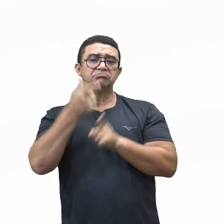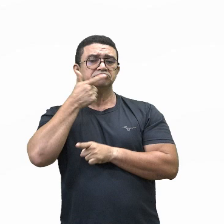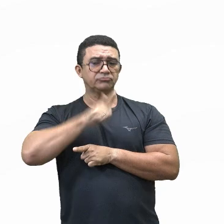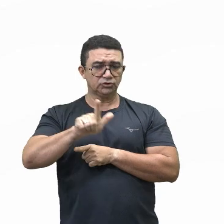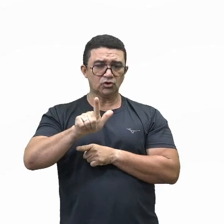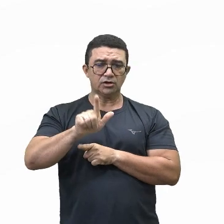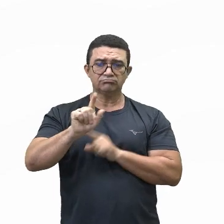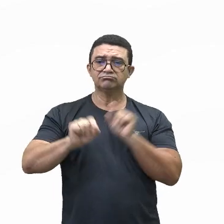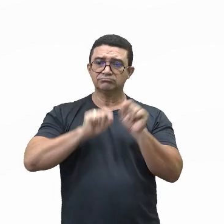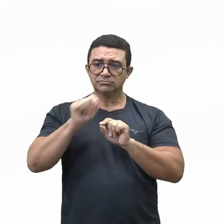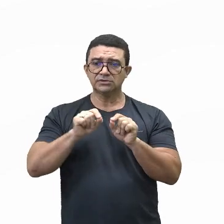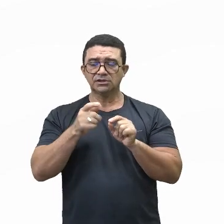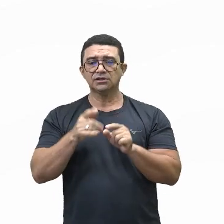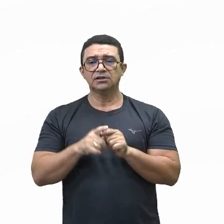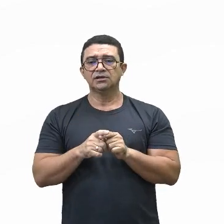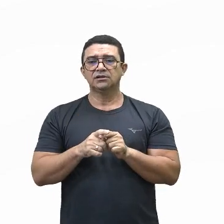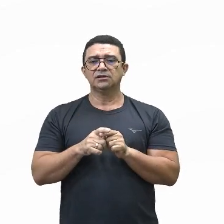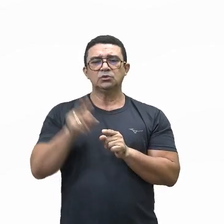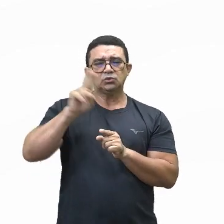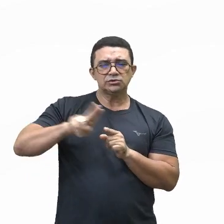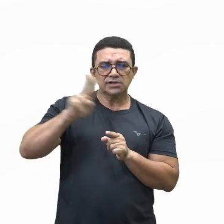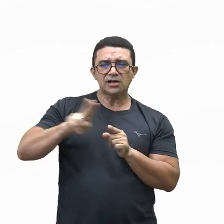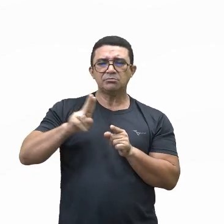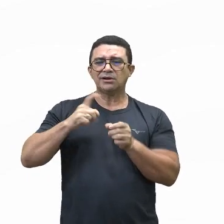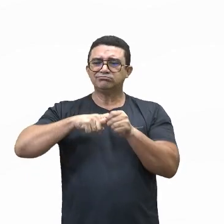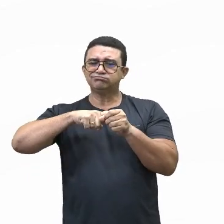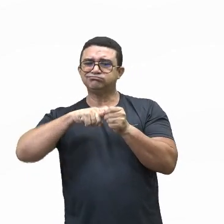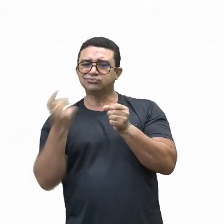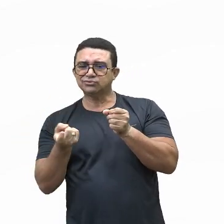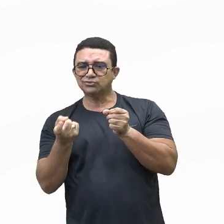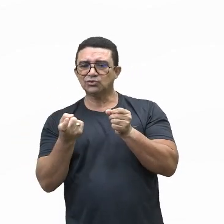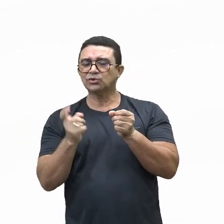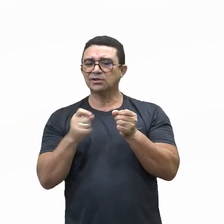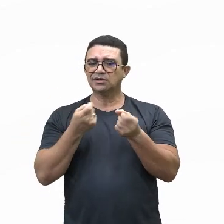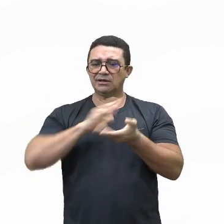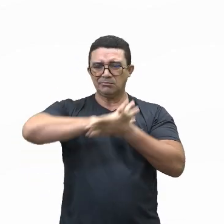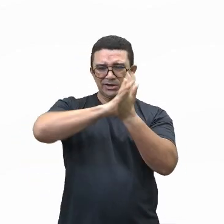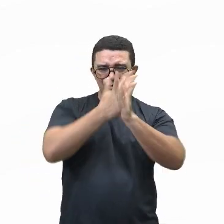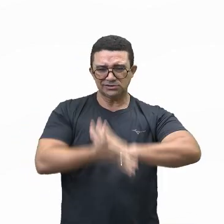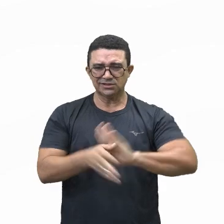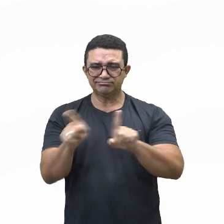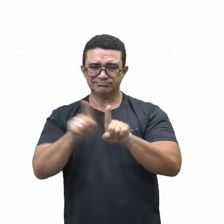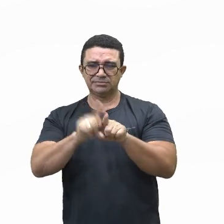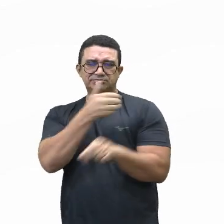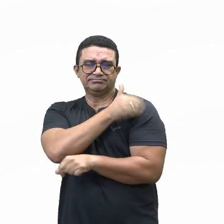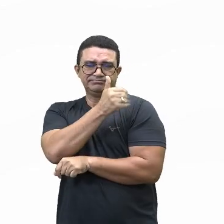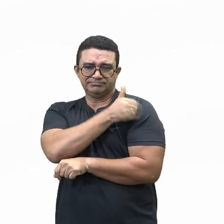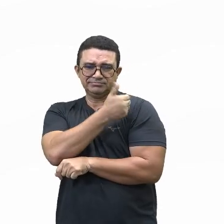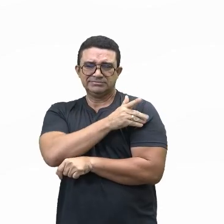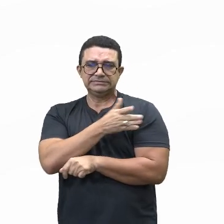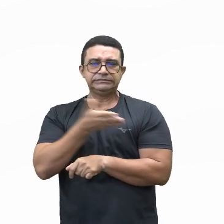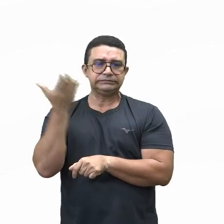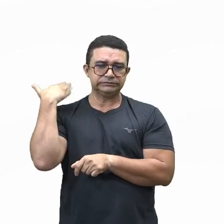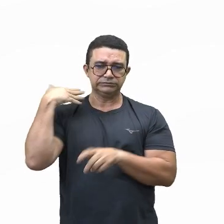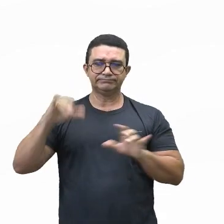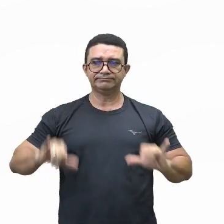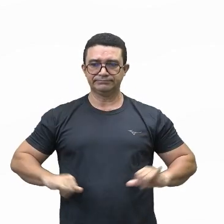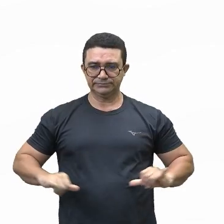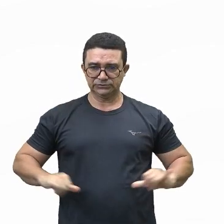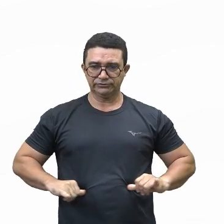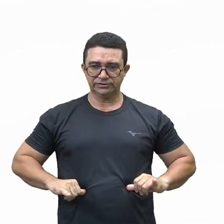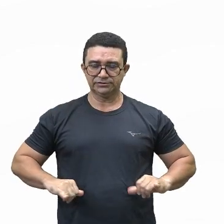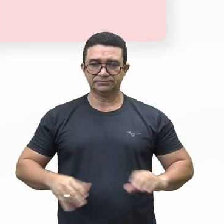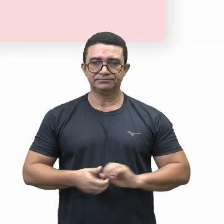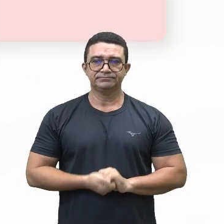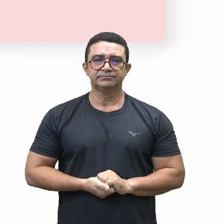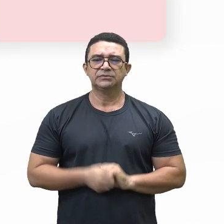para desconstruir os preconceitos e as discriminações sofridas. De onde vem,